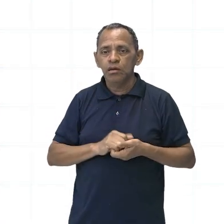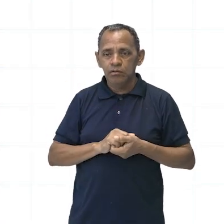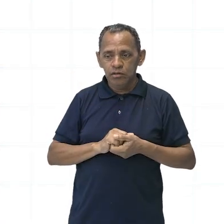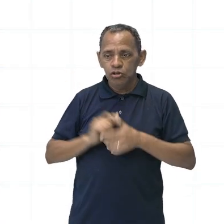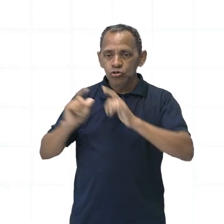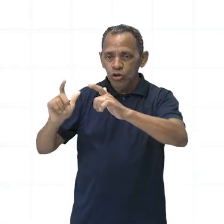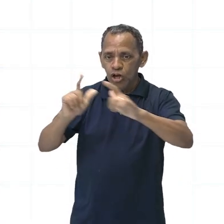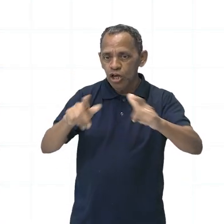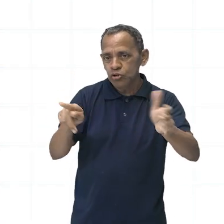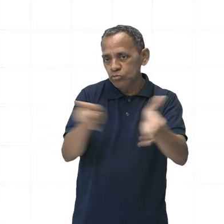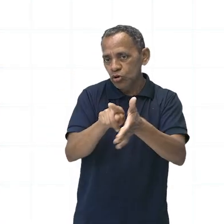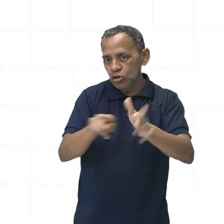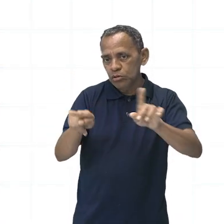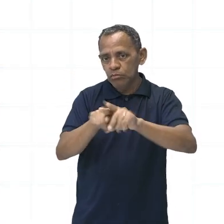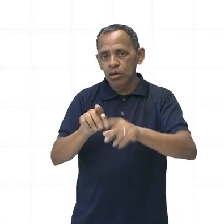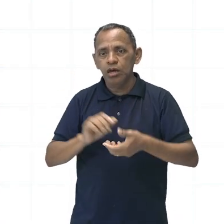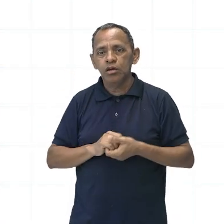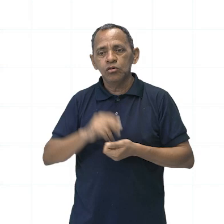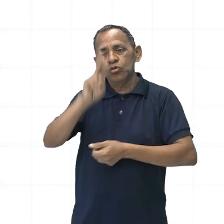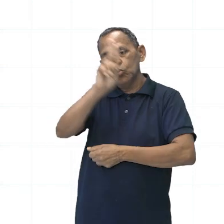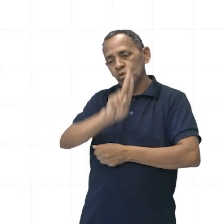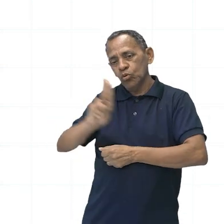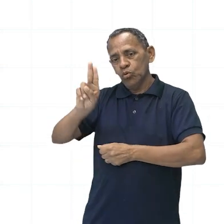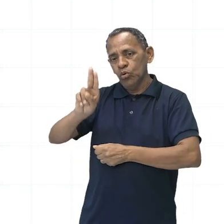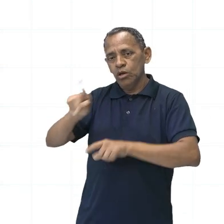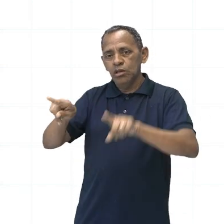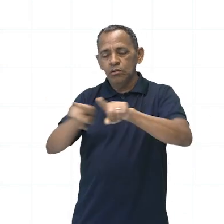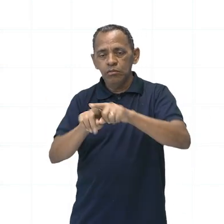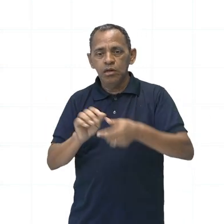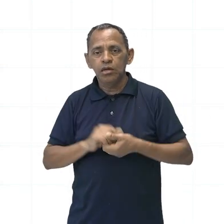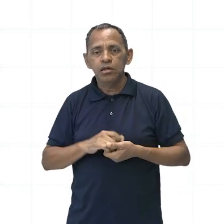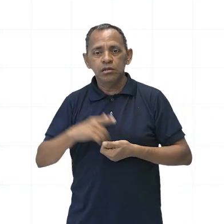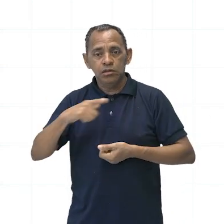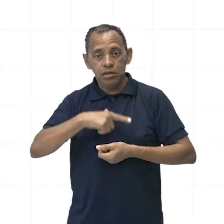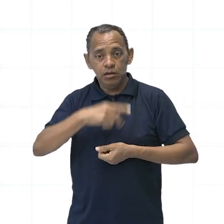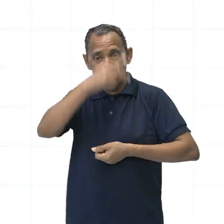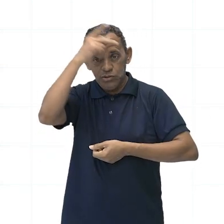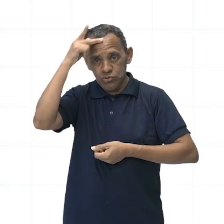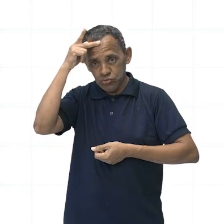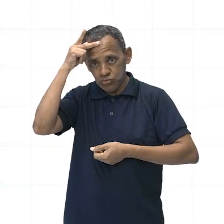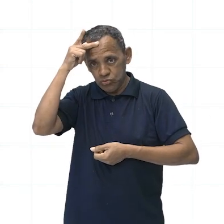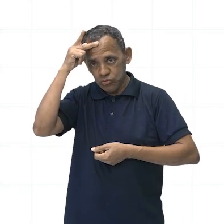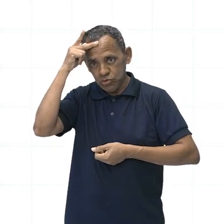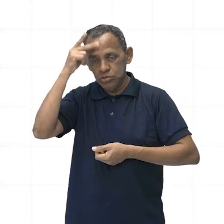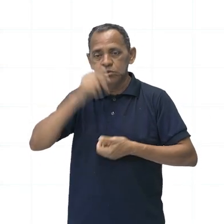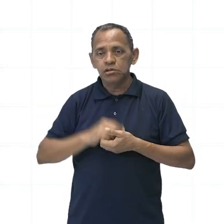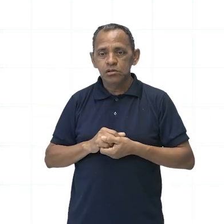universidades, levado por integrantes que se tornaram acadêmicos.